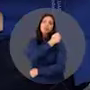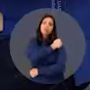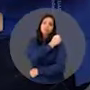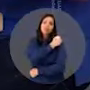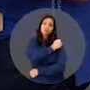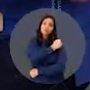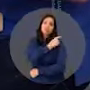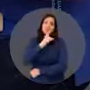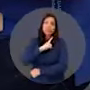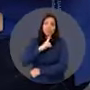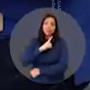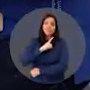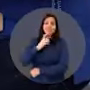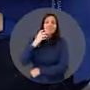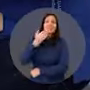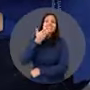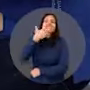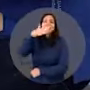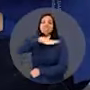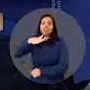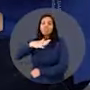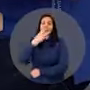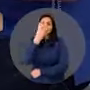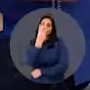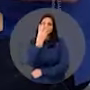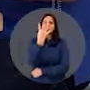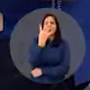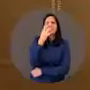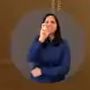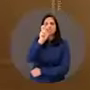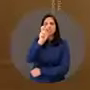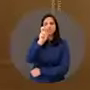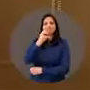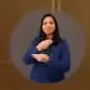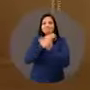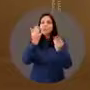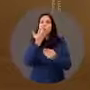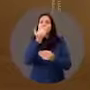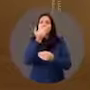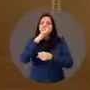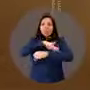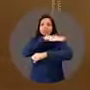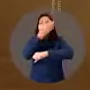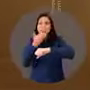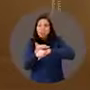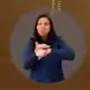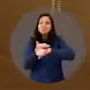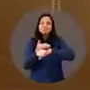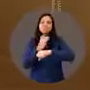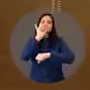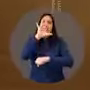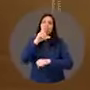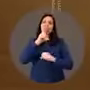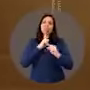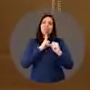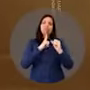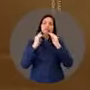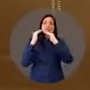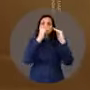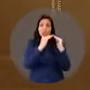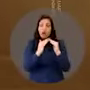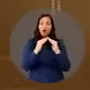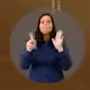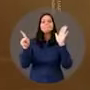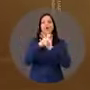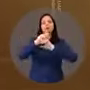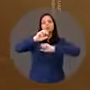As únicas 3, 4 ou 5 alimentações diárias que ela só tem nas unidades da educação do